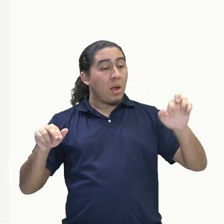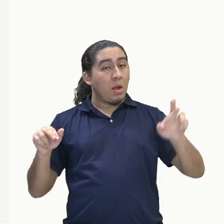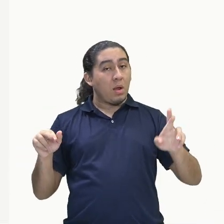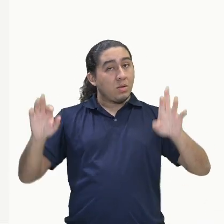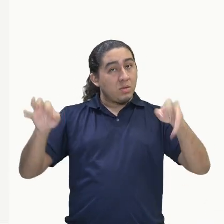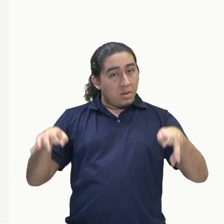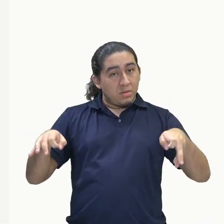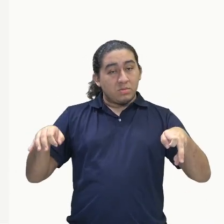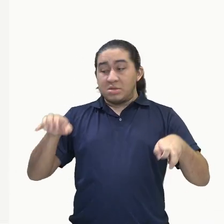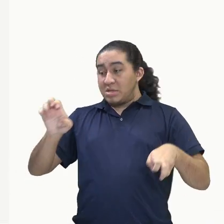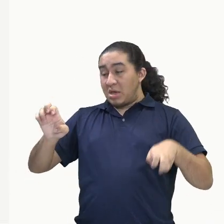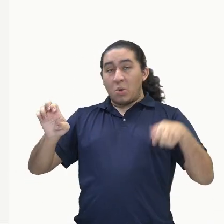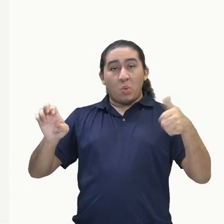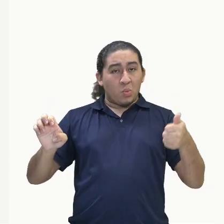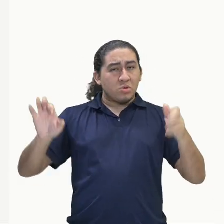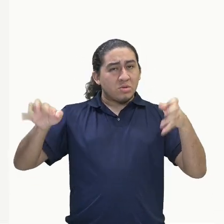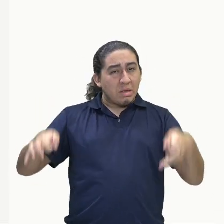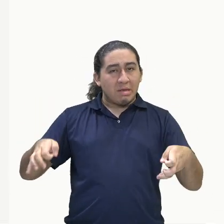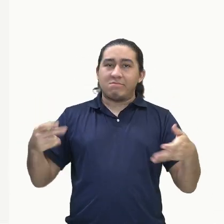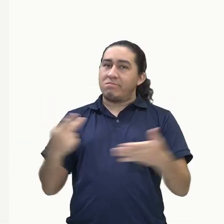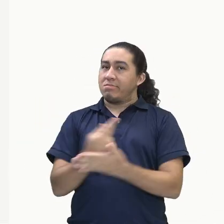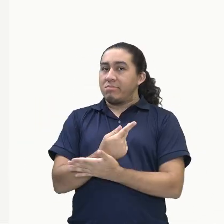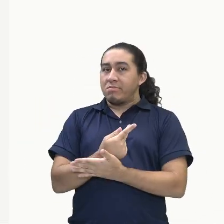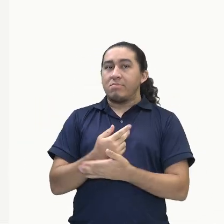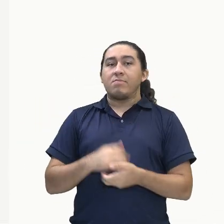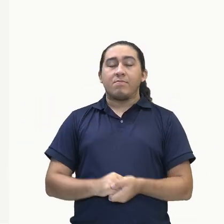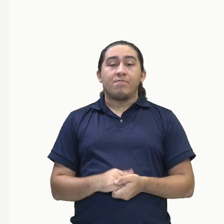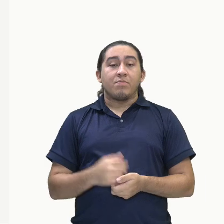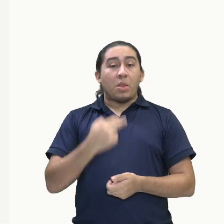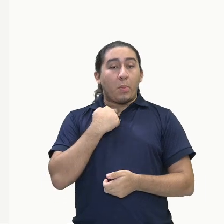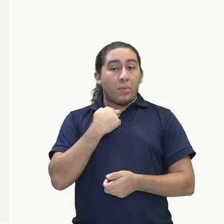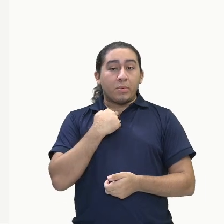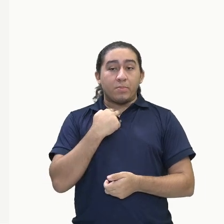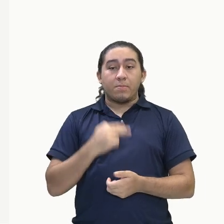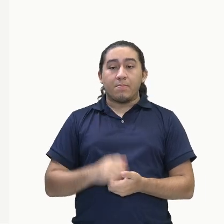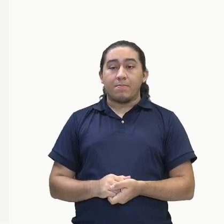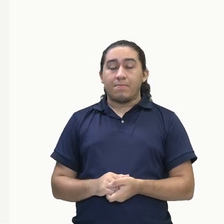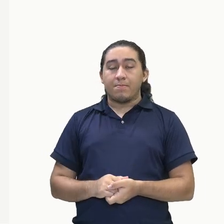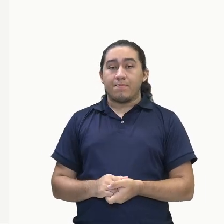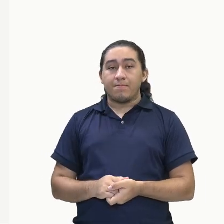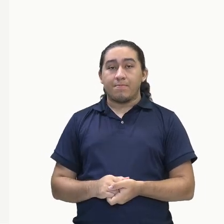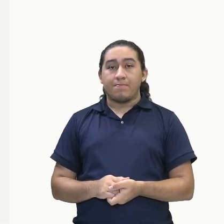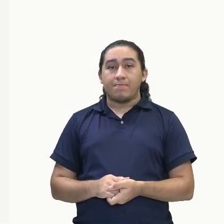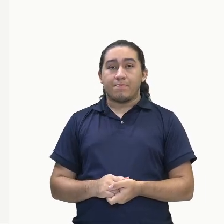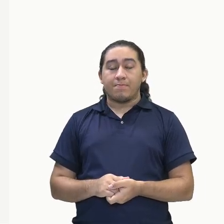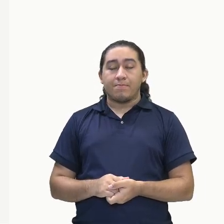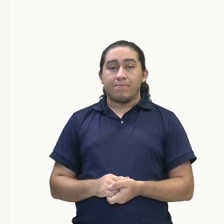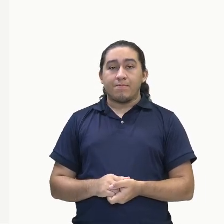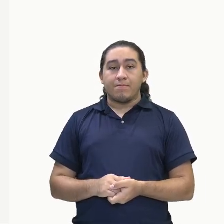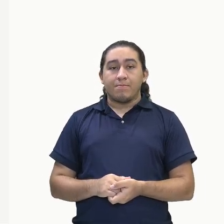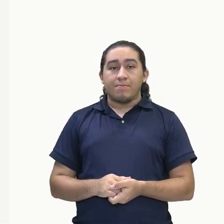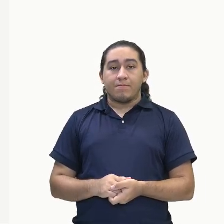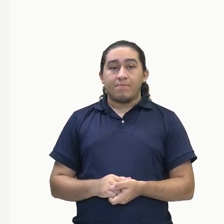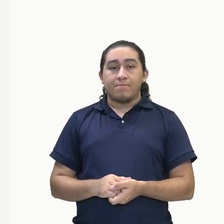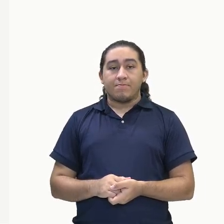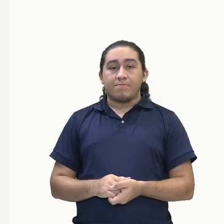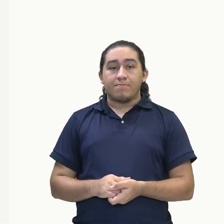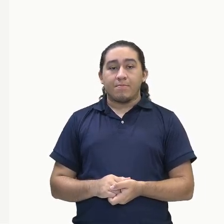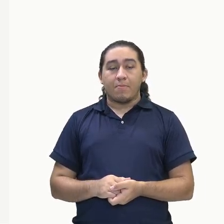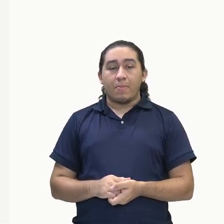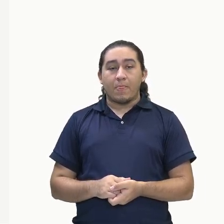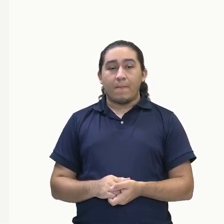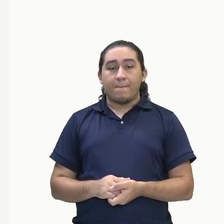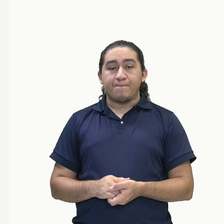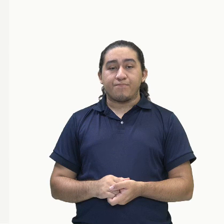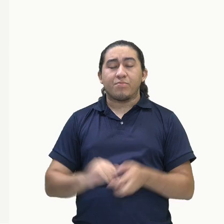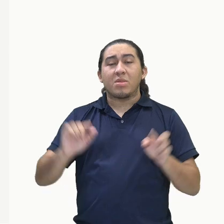deverá escolher números pares. Então, 1 e 5 é ímpar e par. Então, essa combinação não vale. Qual é a